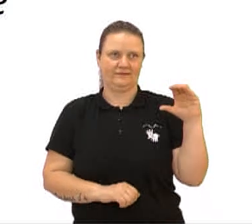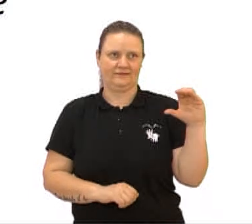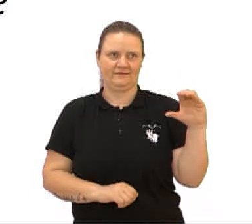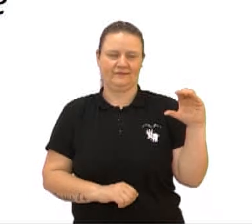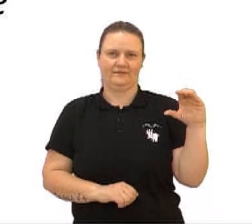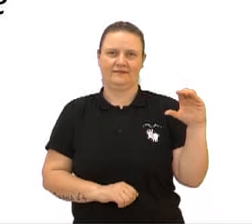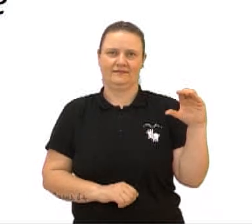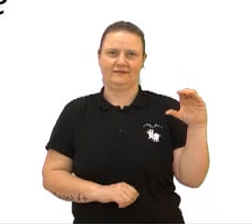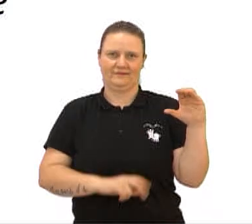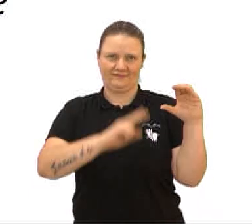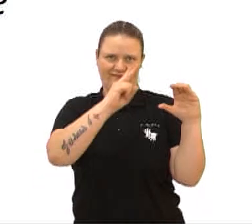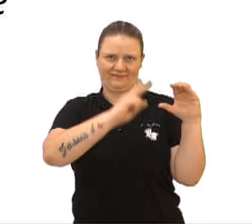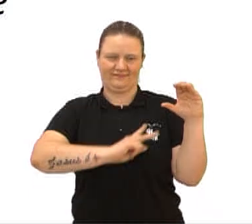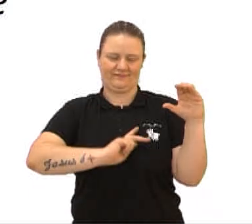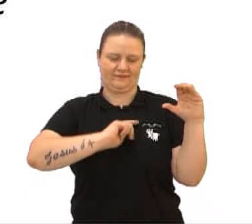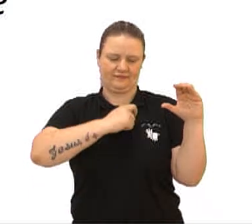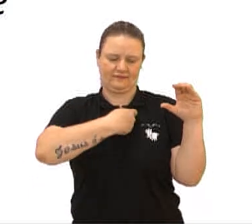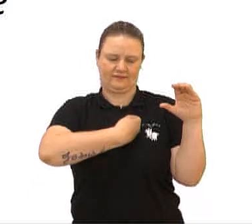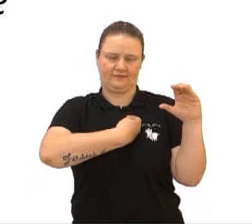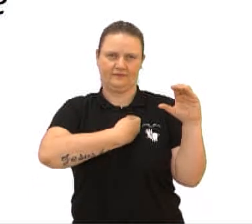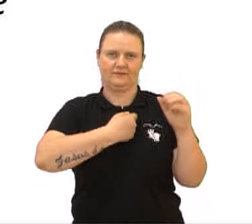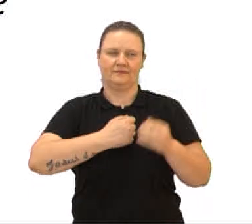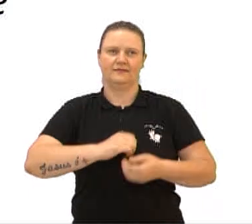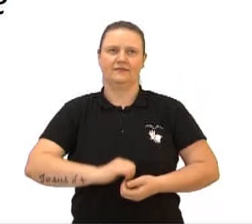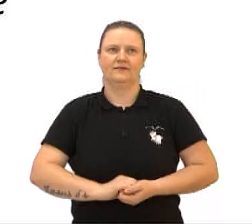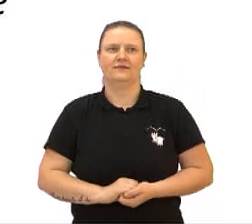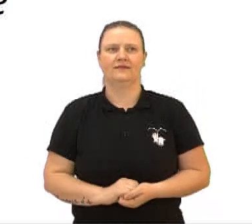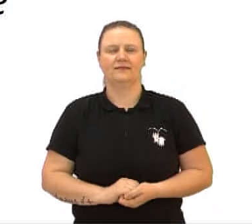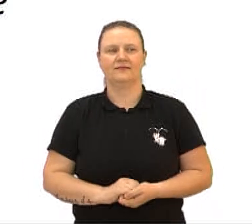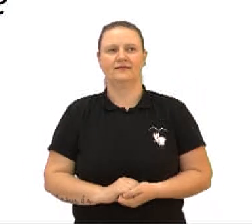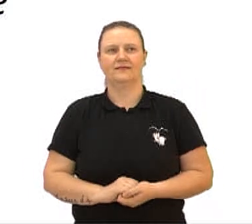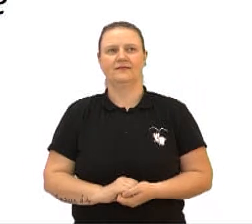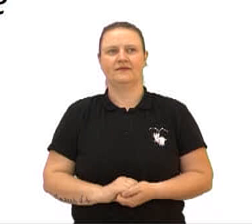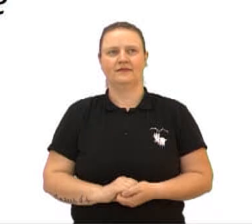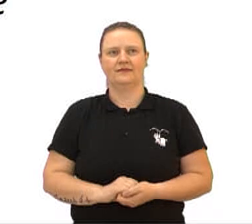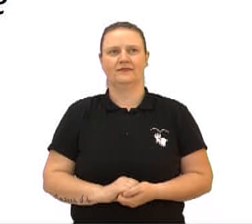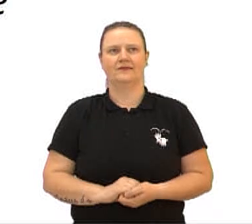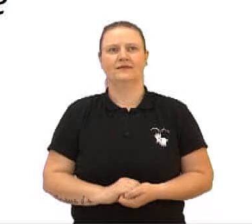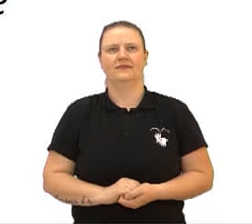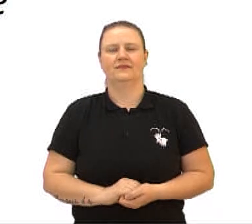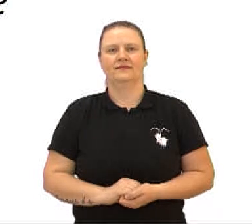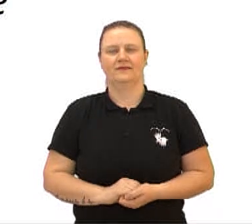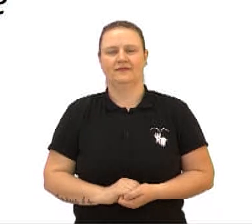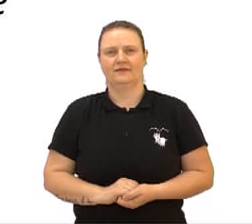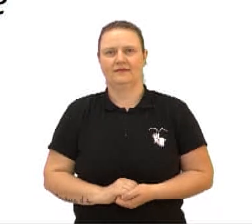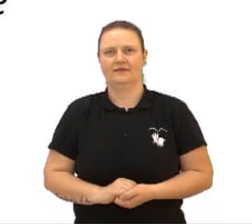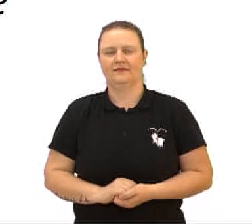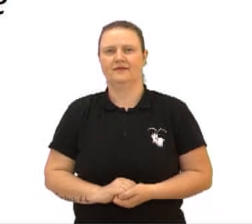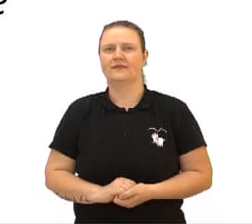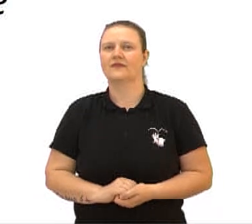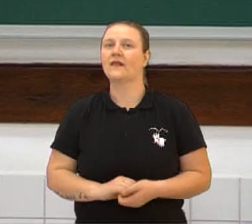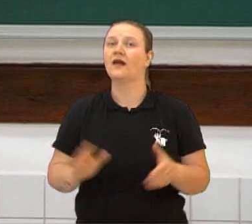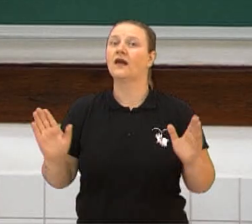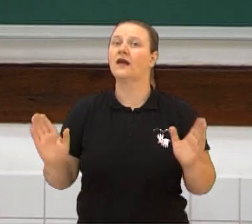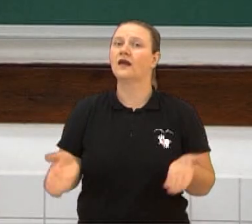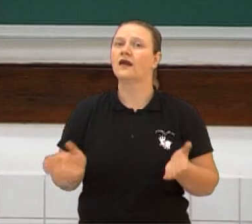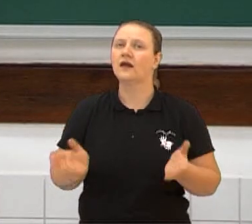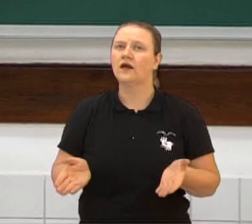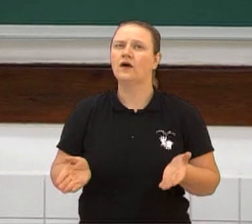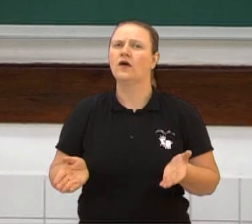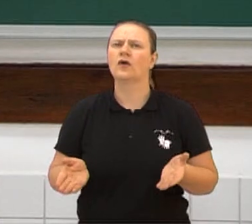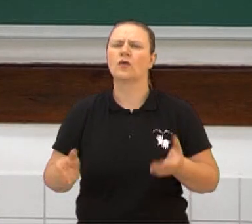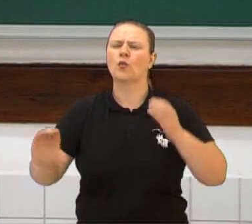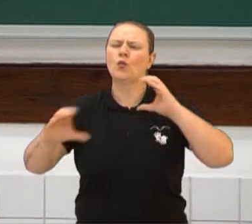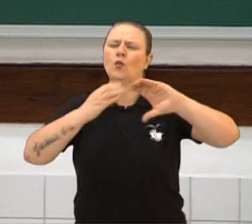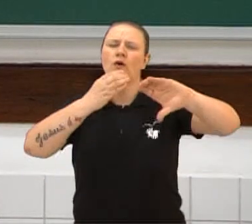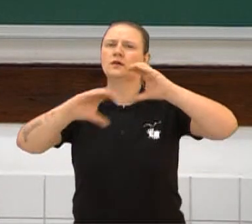la C, un país es llamado latino cuando comparte semejanzas culturales. Então, de acordo com a